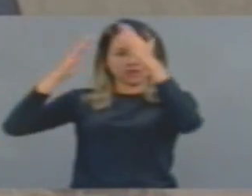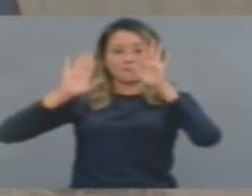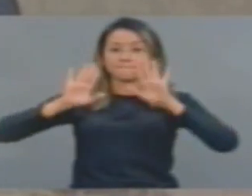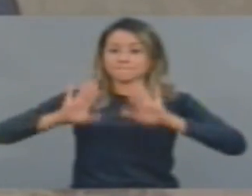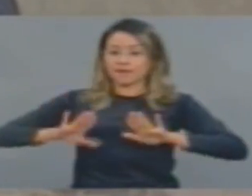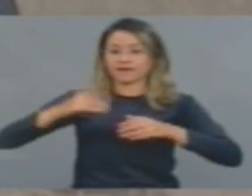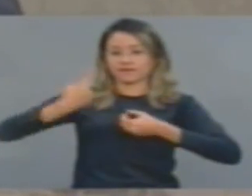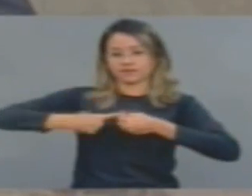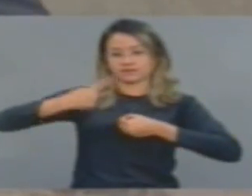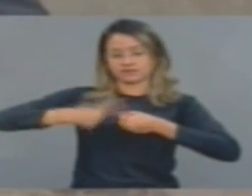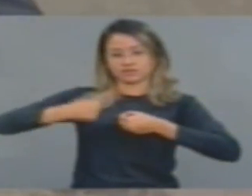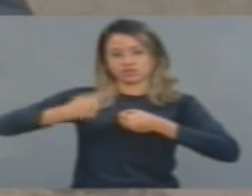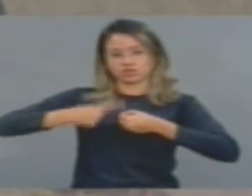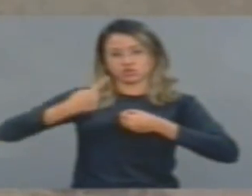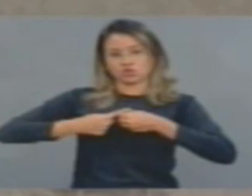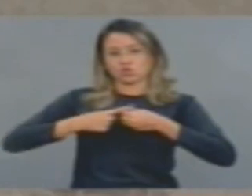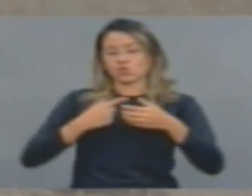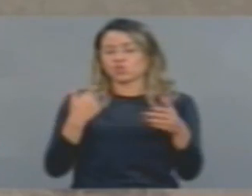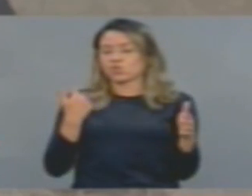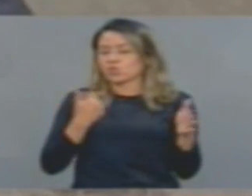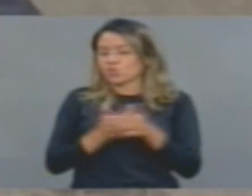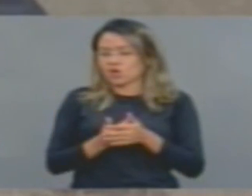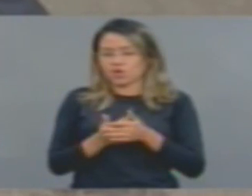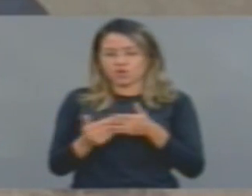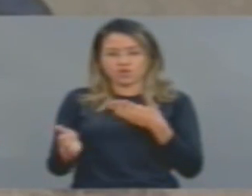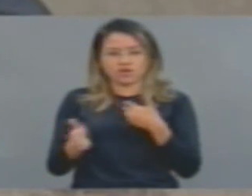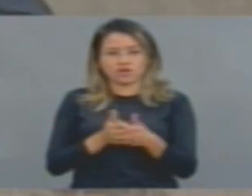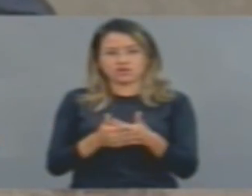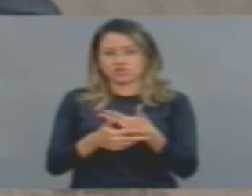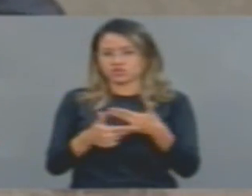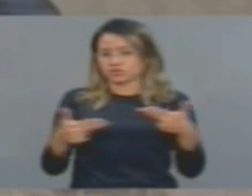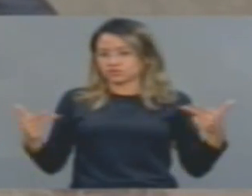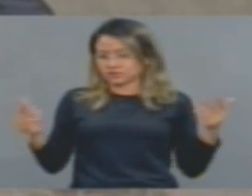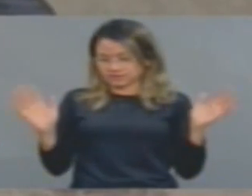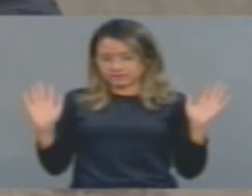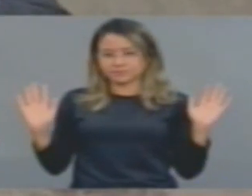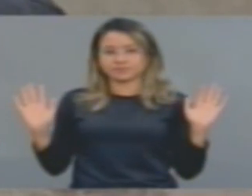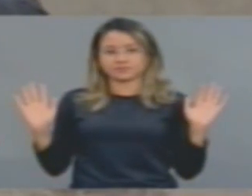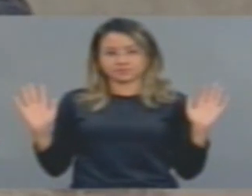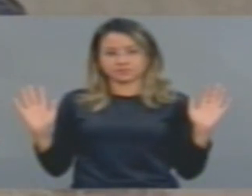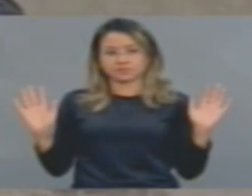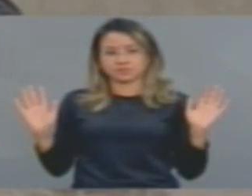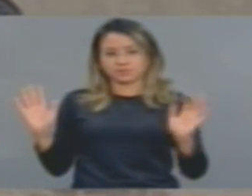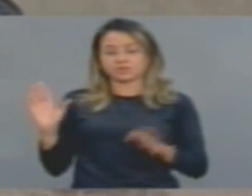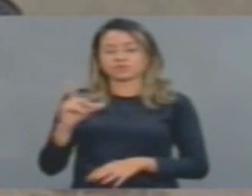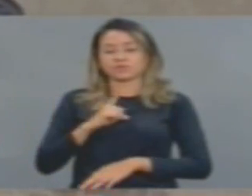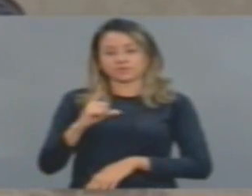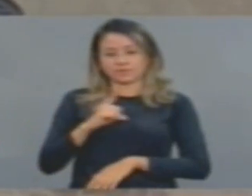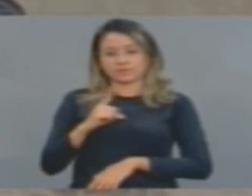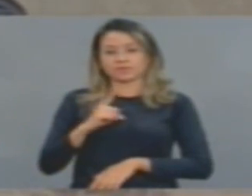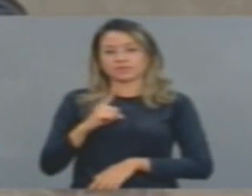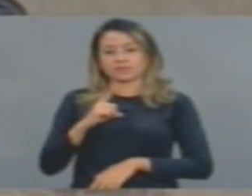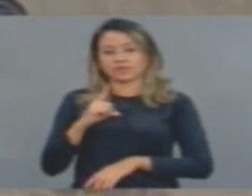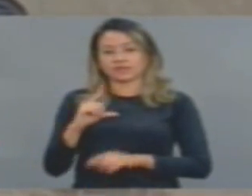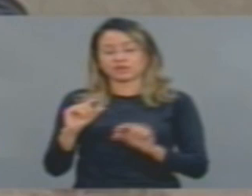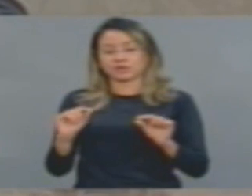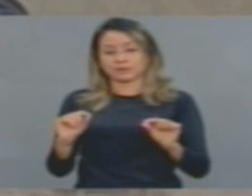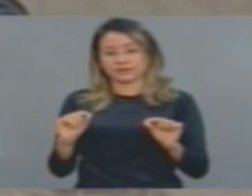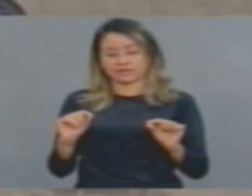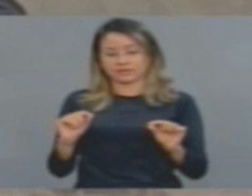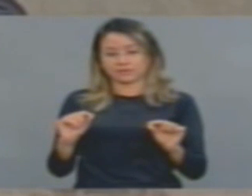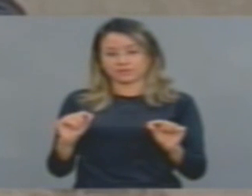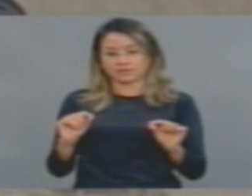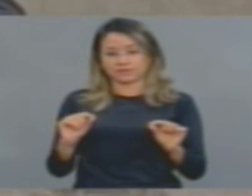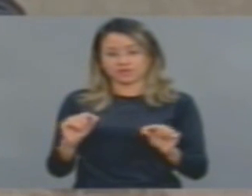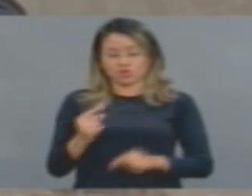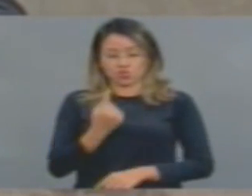Estado, qualquer ato, deputado Heitor Ferrer, de menor potencial ofensivo, que